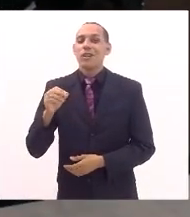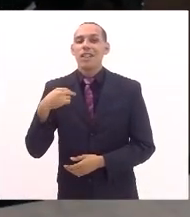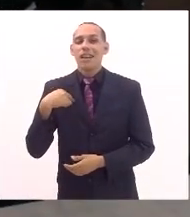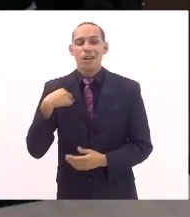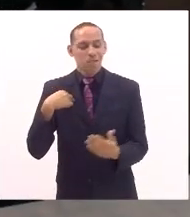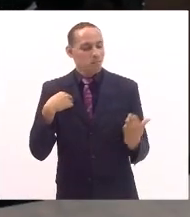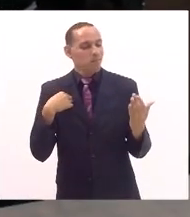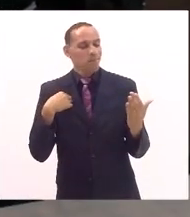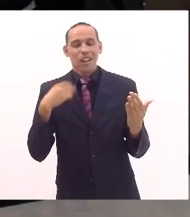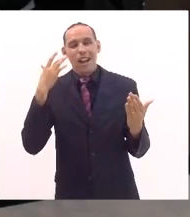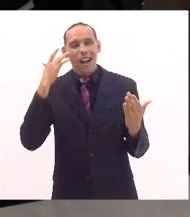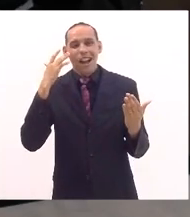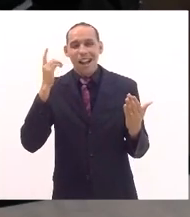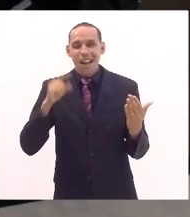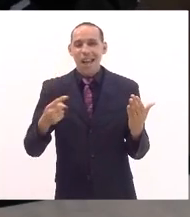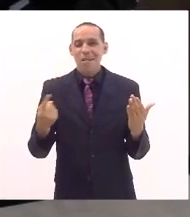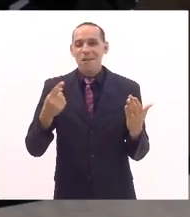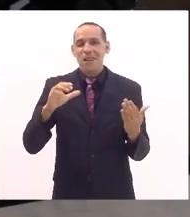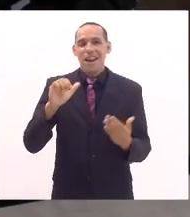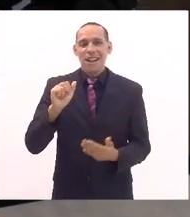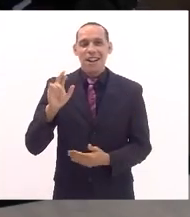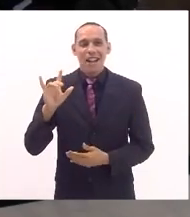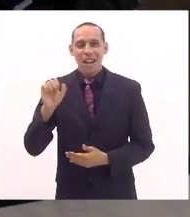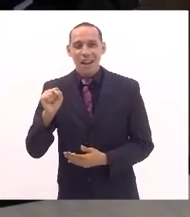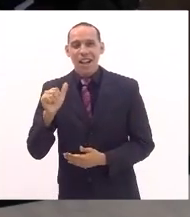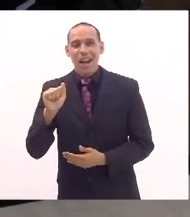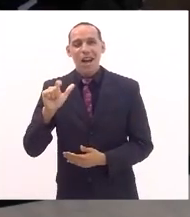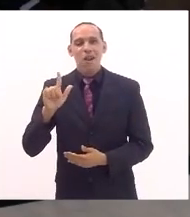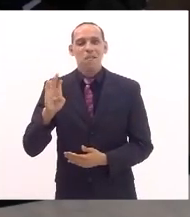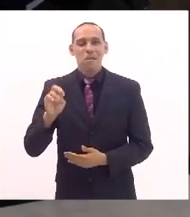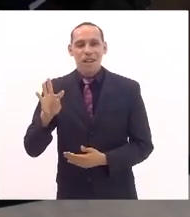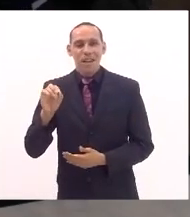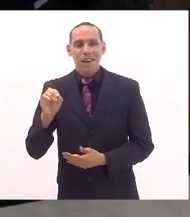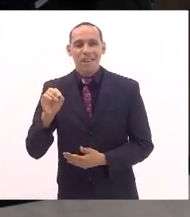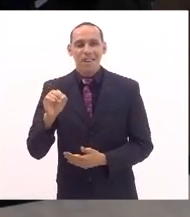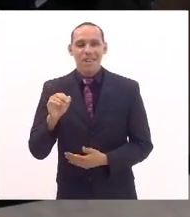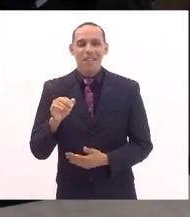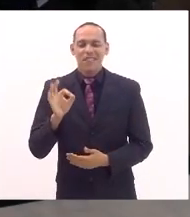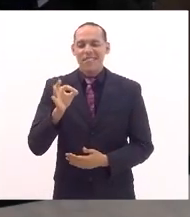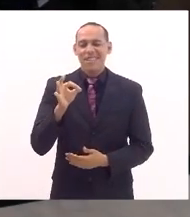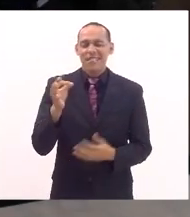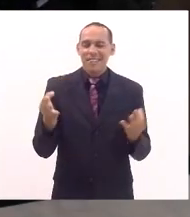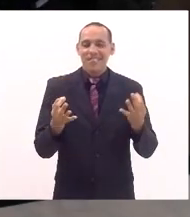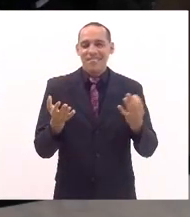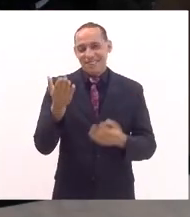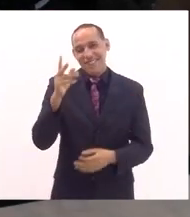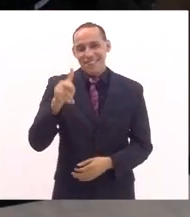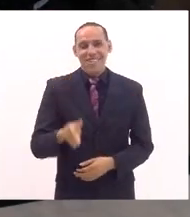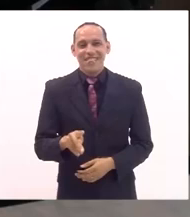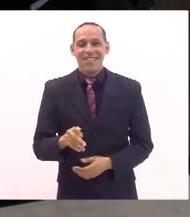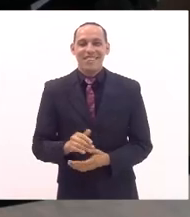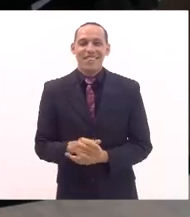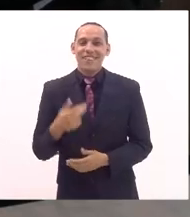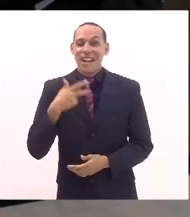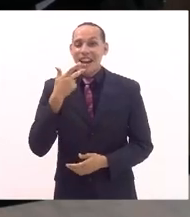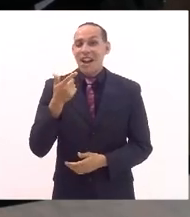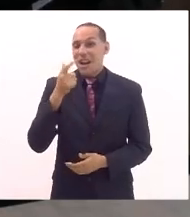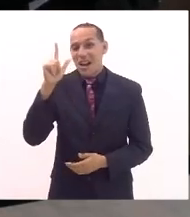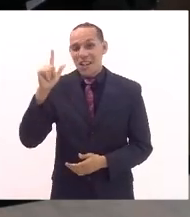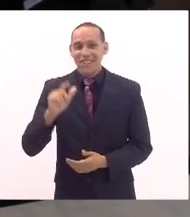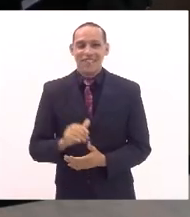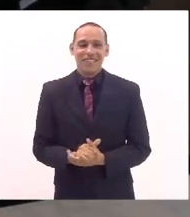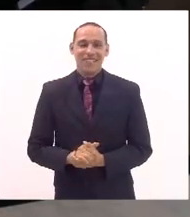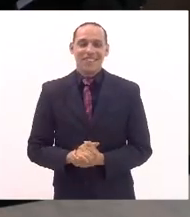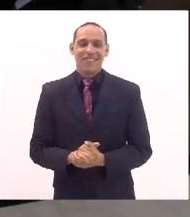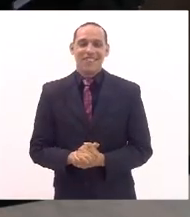que eu achei que primeiro tá dizendo o carro aberto o prefeito a mente o presidente tô declarando aqui já né o